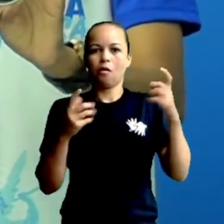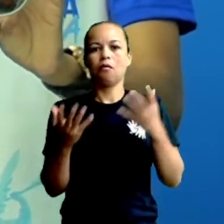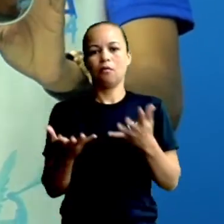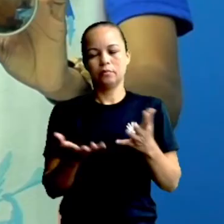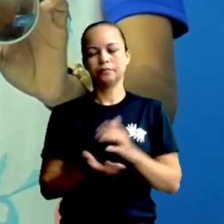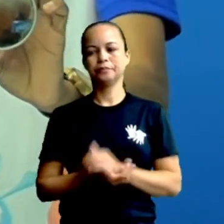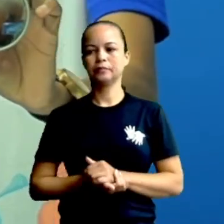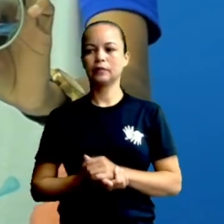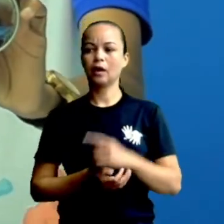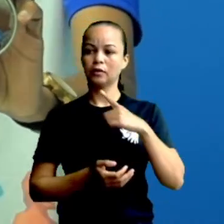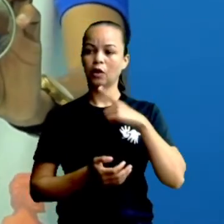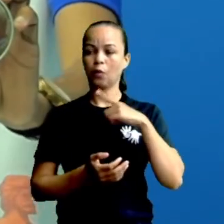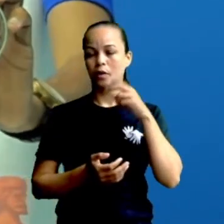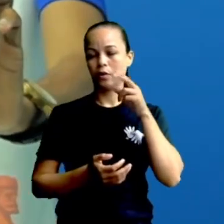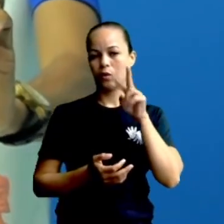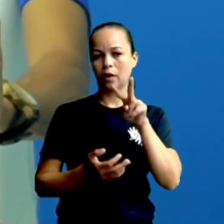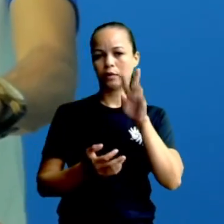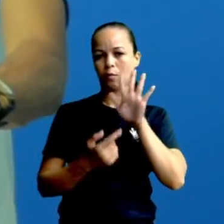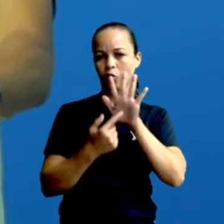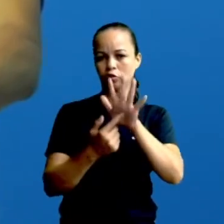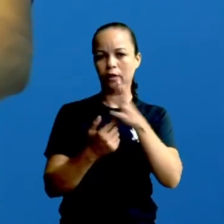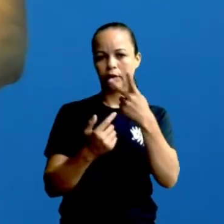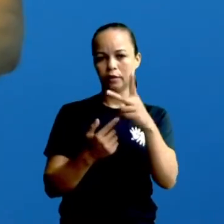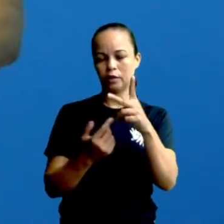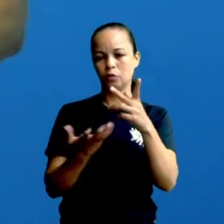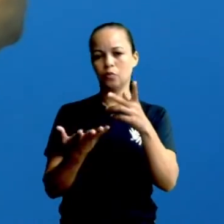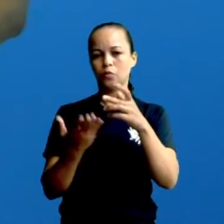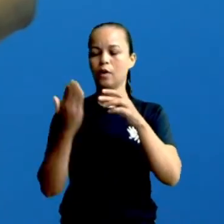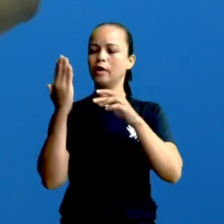aqui. Eu tenho um espelho